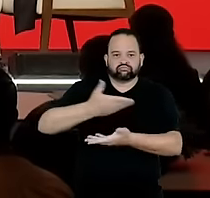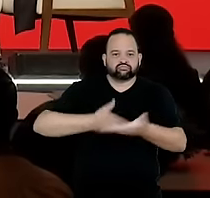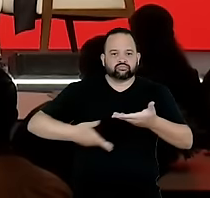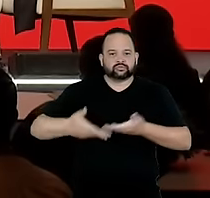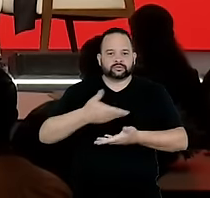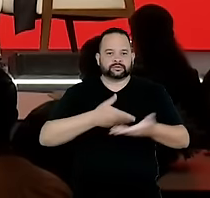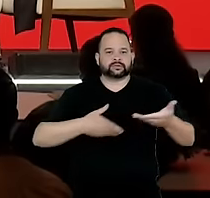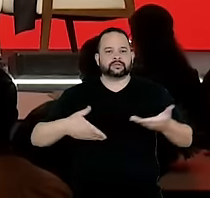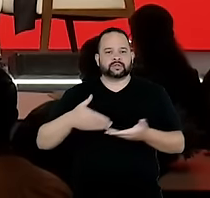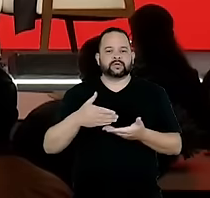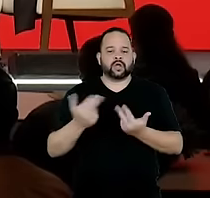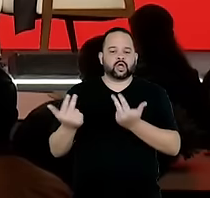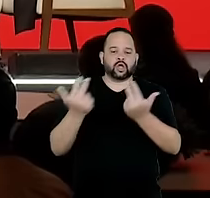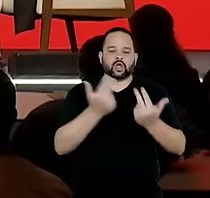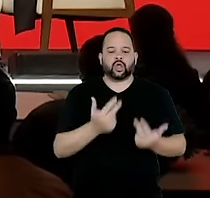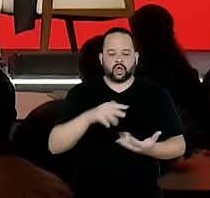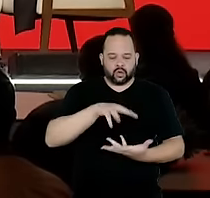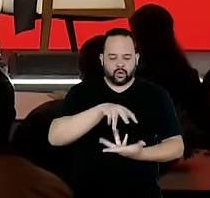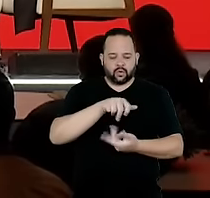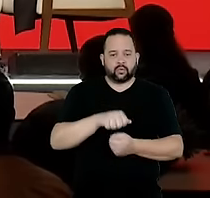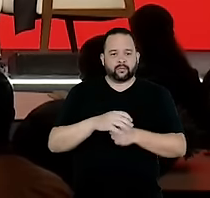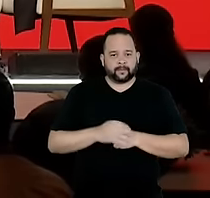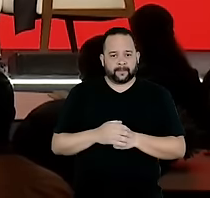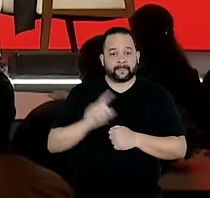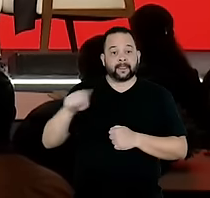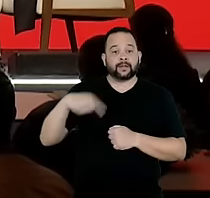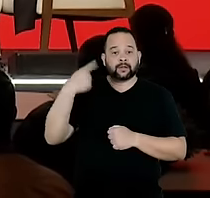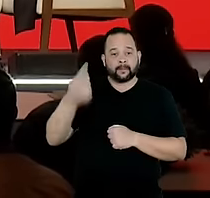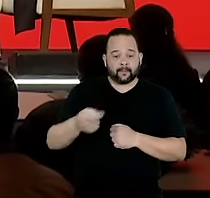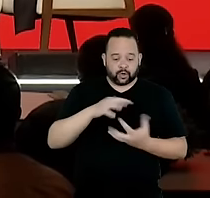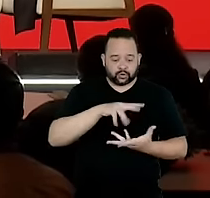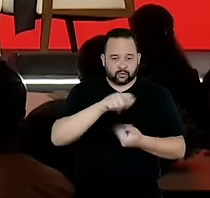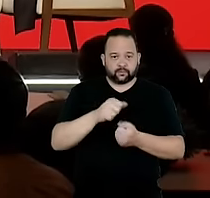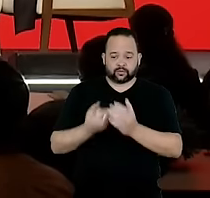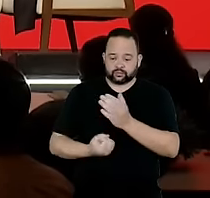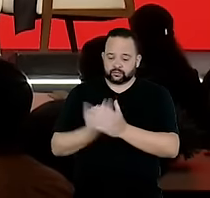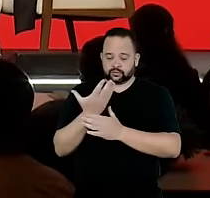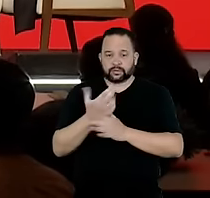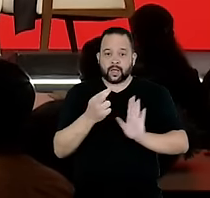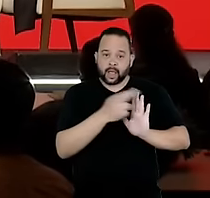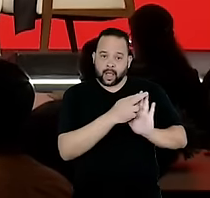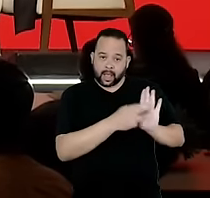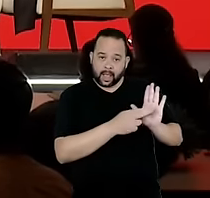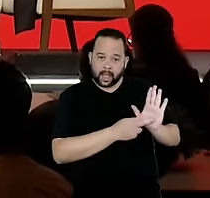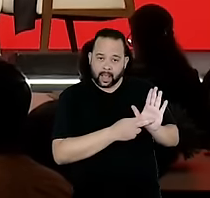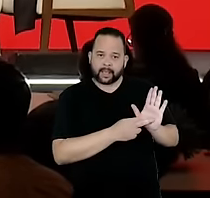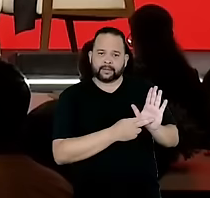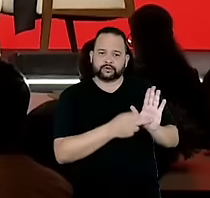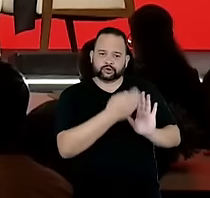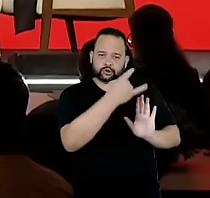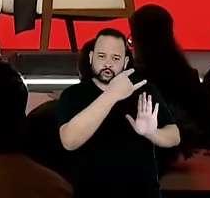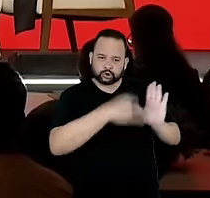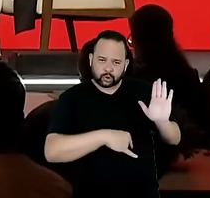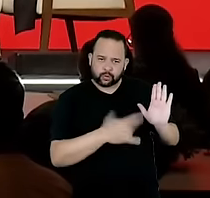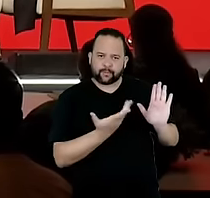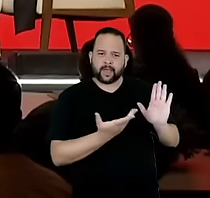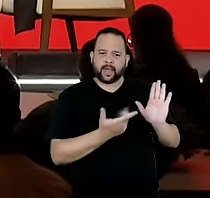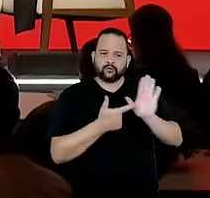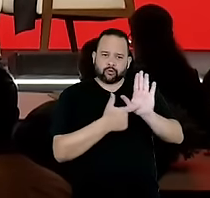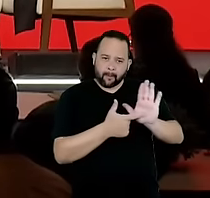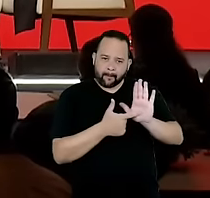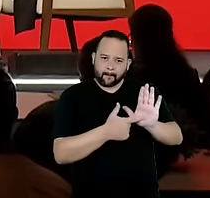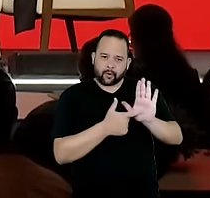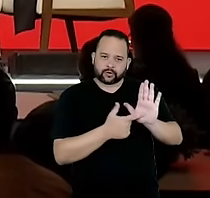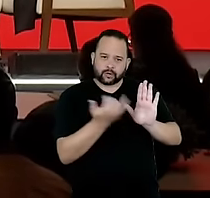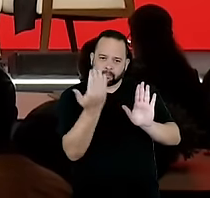Global a depois o mundo desenvolve regras de report que são os relatórios a prestação de informações sobre esses